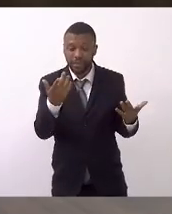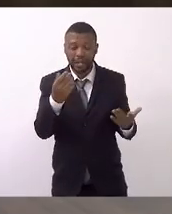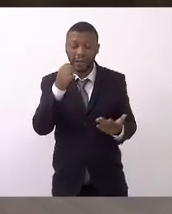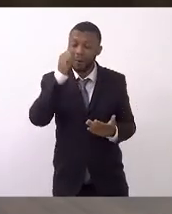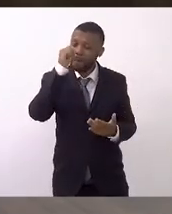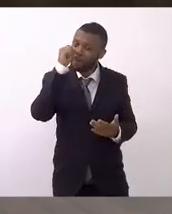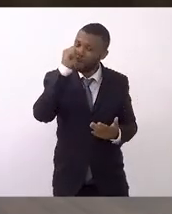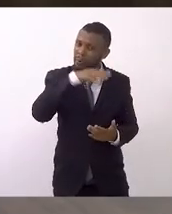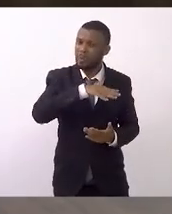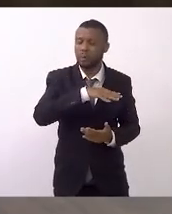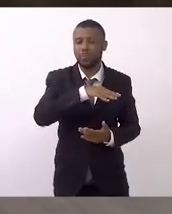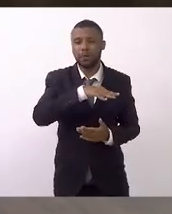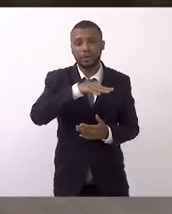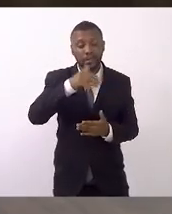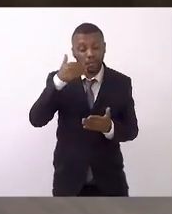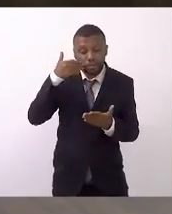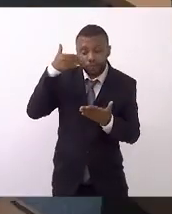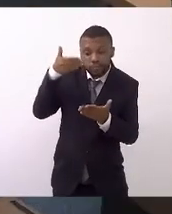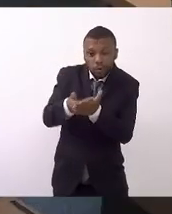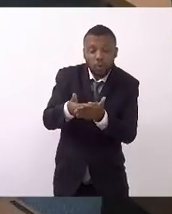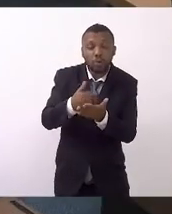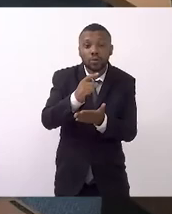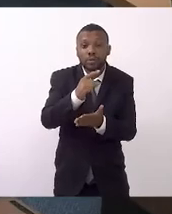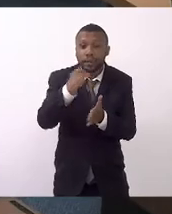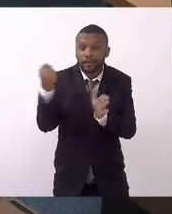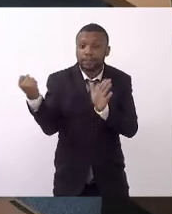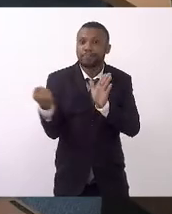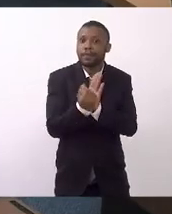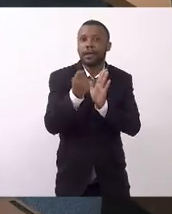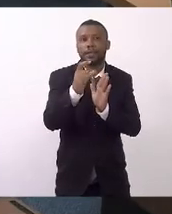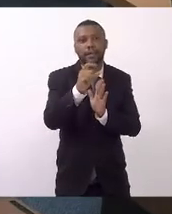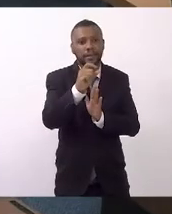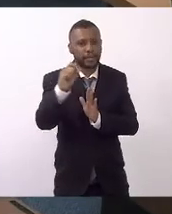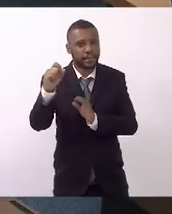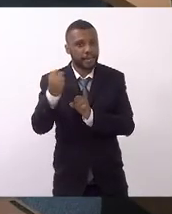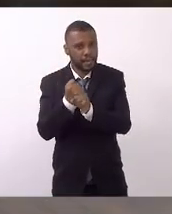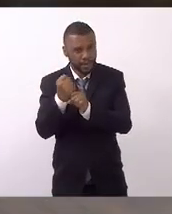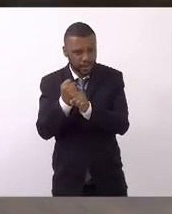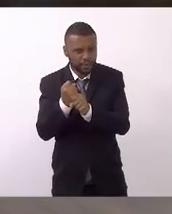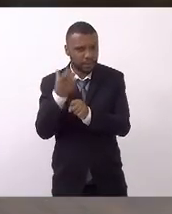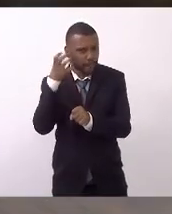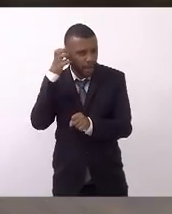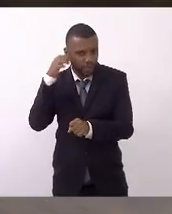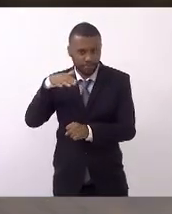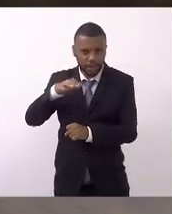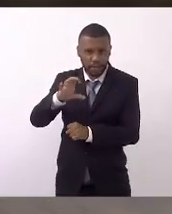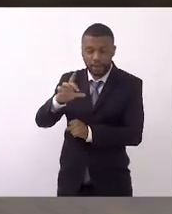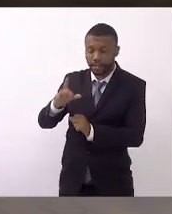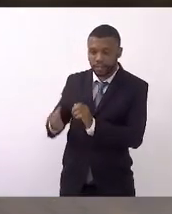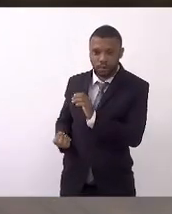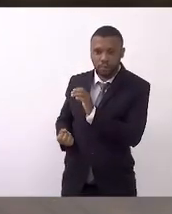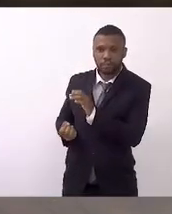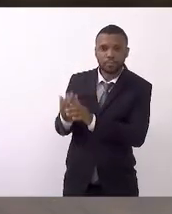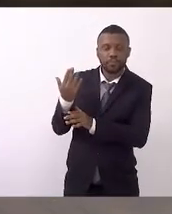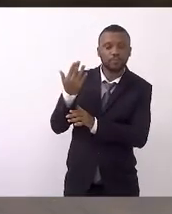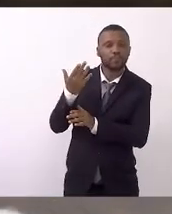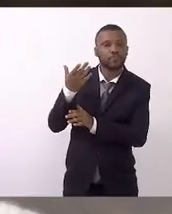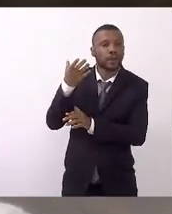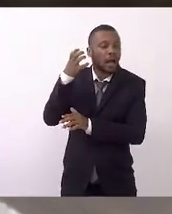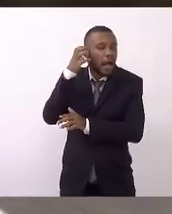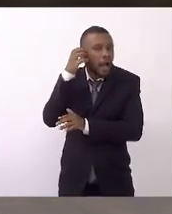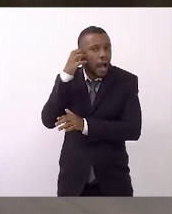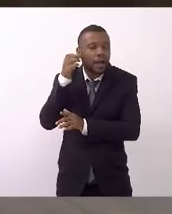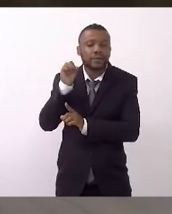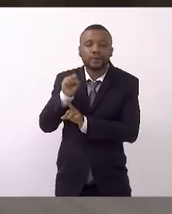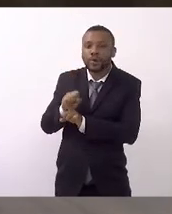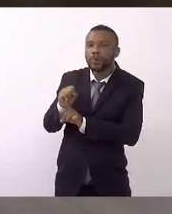é uma cinte que, às vésperas do centenário da Rádio MEC, que tem origem na Rádio Sociedade,